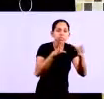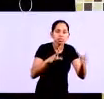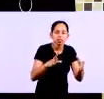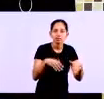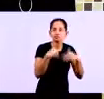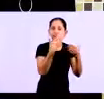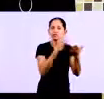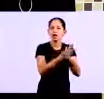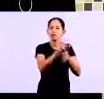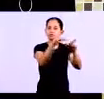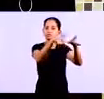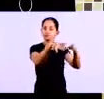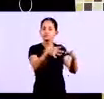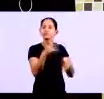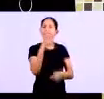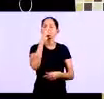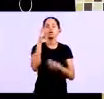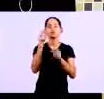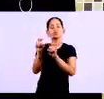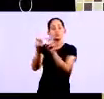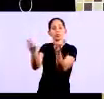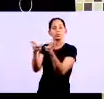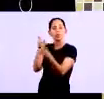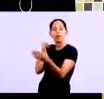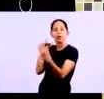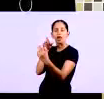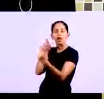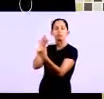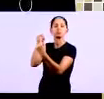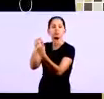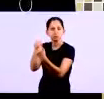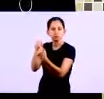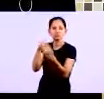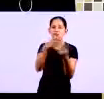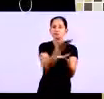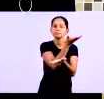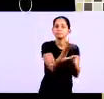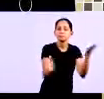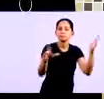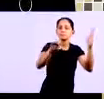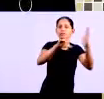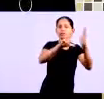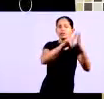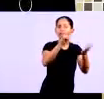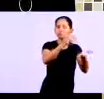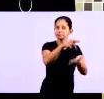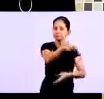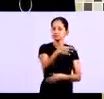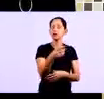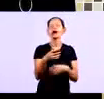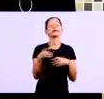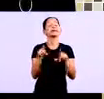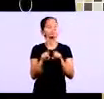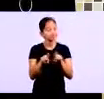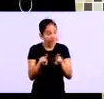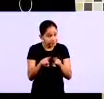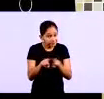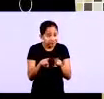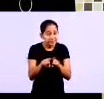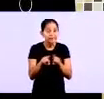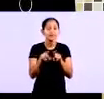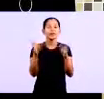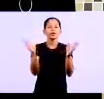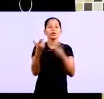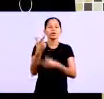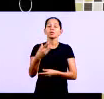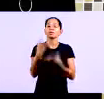tá sabendo dessa moda, não? Qualquer coisa que eu vou comprar, eu vou pra internet. E outra coisa que eu não te conto, hein? Vou falar. Rapaz,